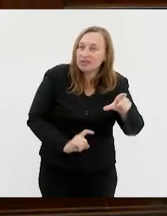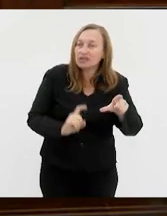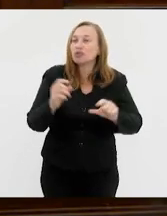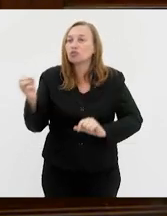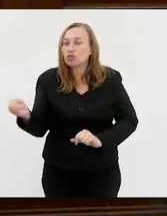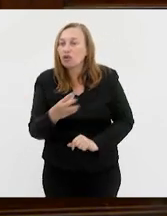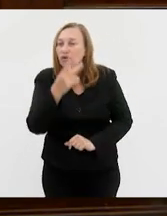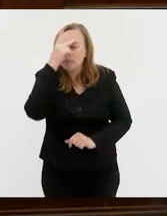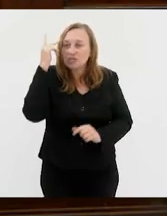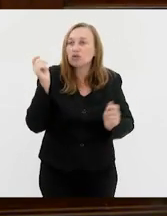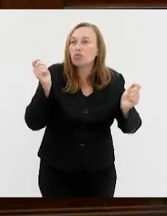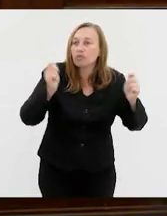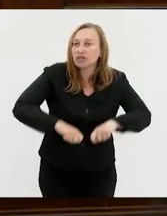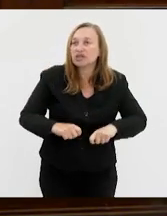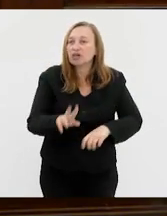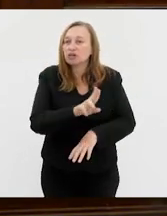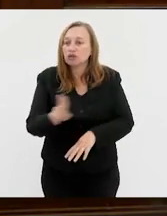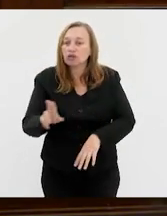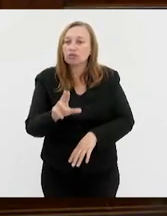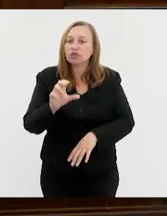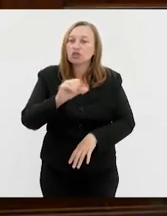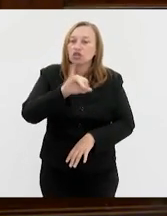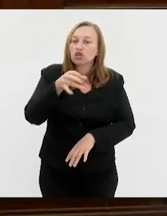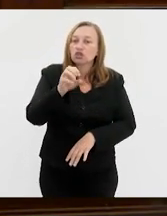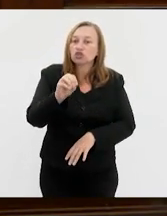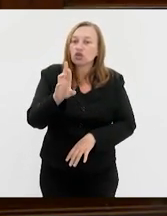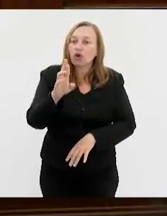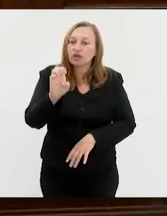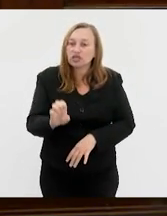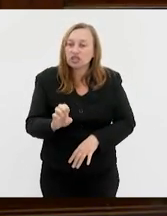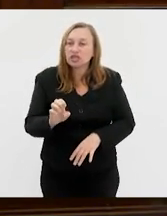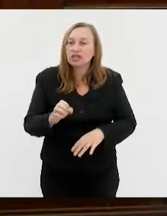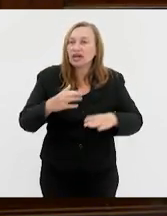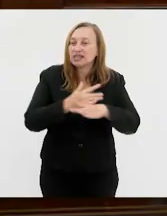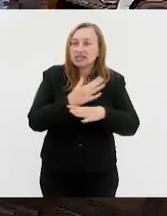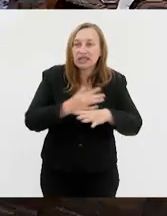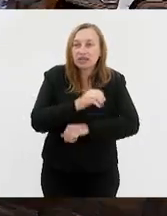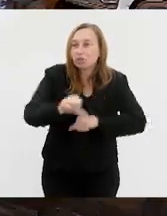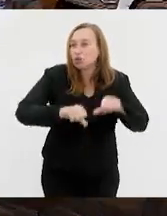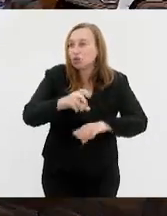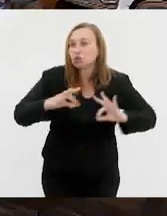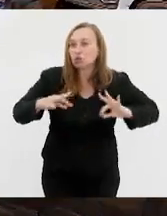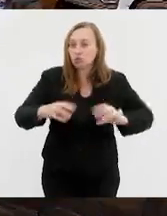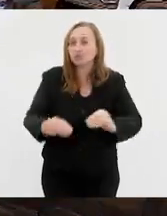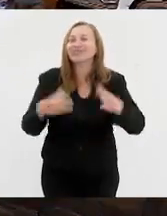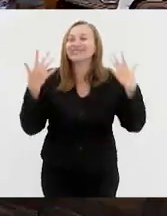competente, chamado Jorge Miranda, a cidade é uma outra coisa.